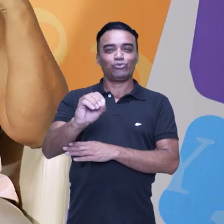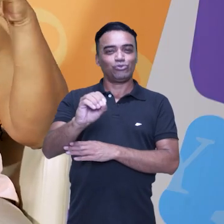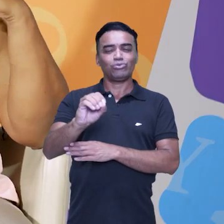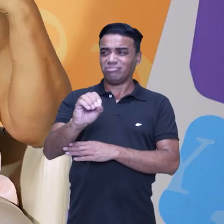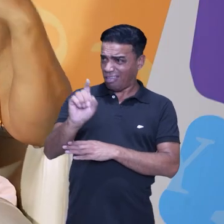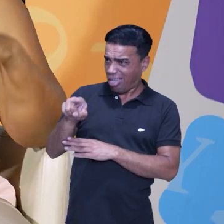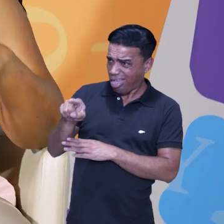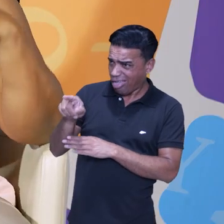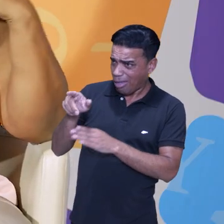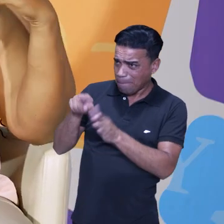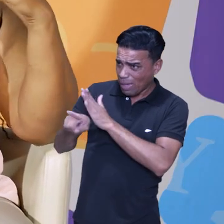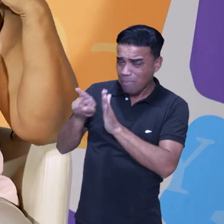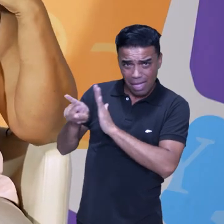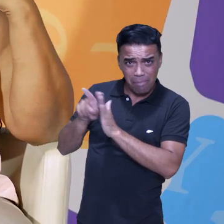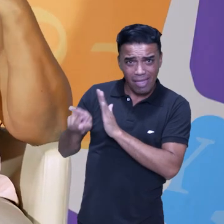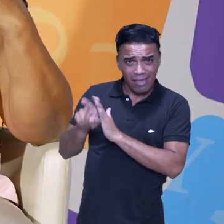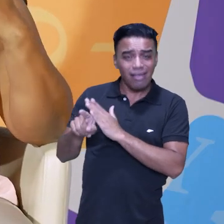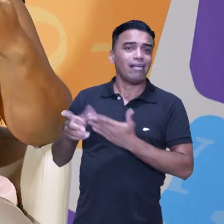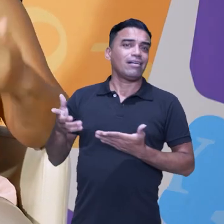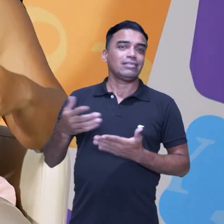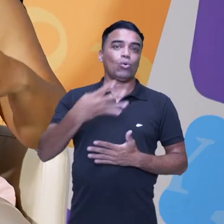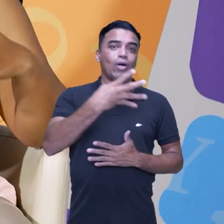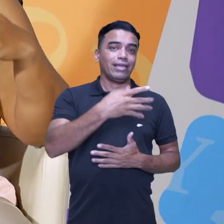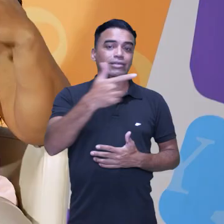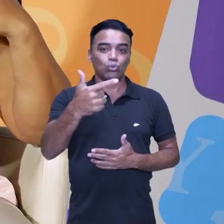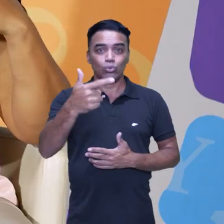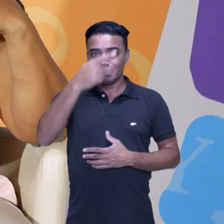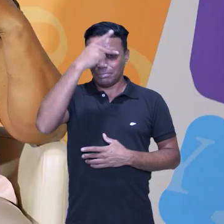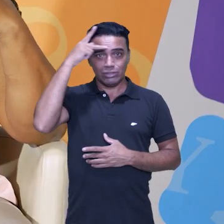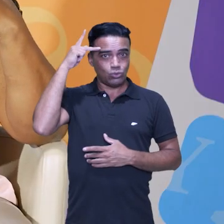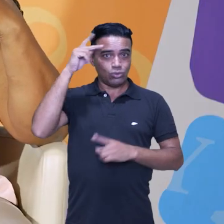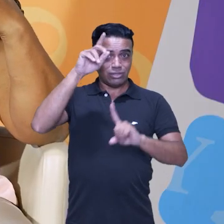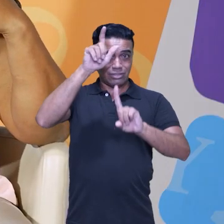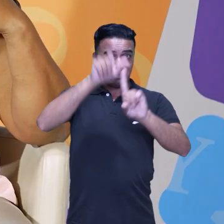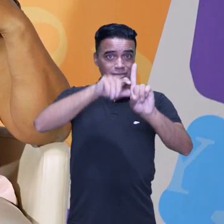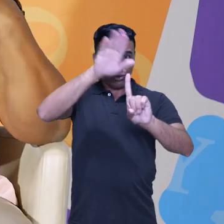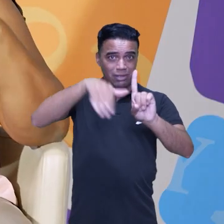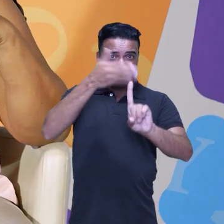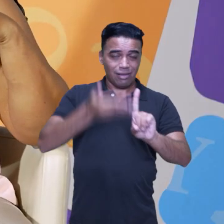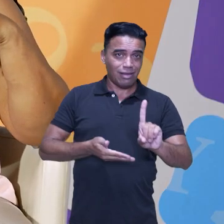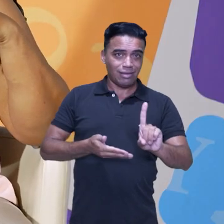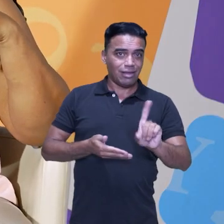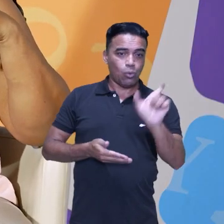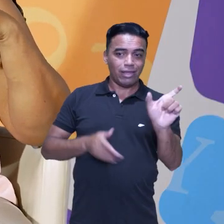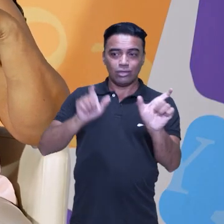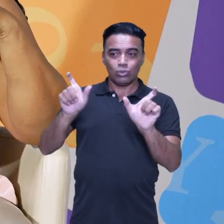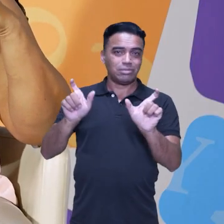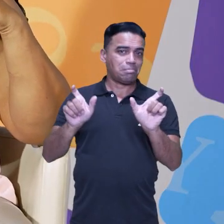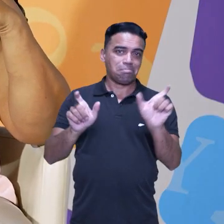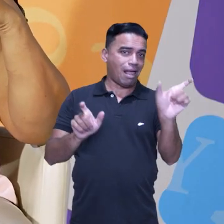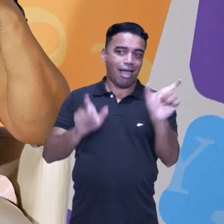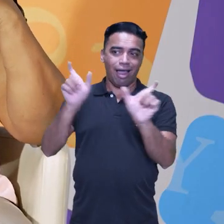isso mesmo, Afonso? E aí, e tal. E assim, 42 pessoas não são 42 palavras.